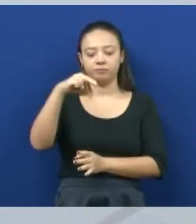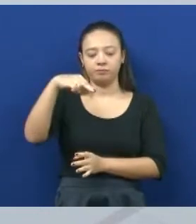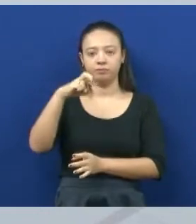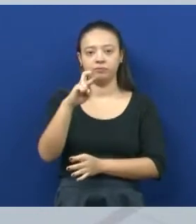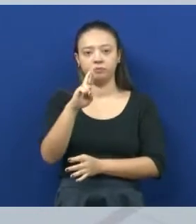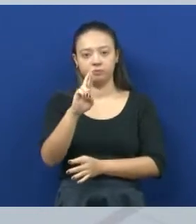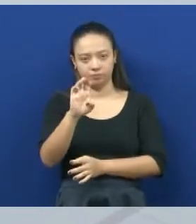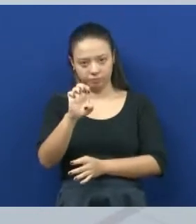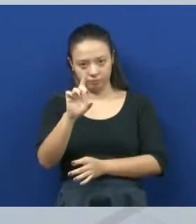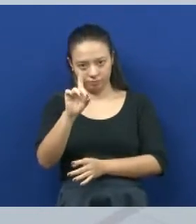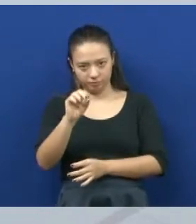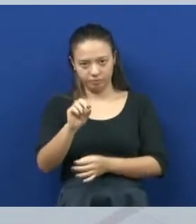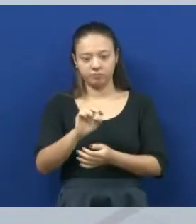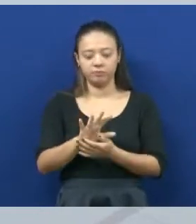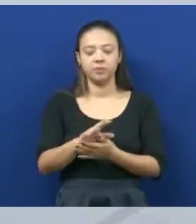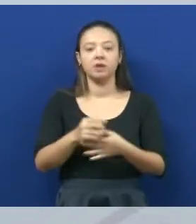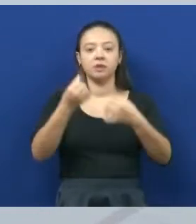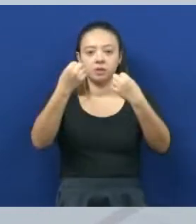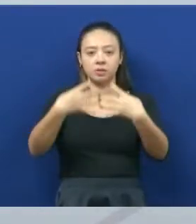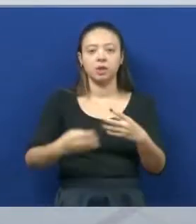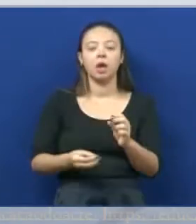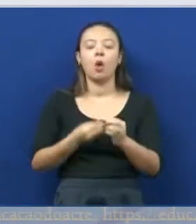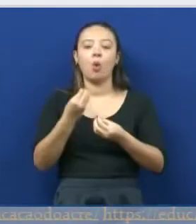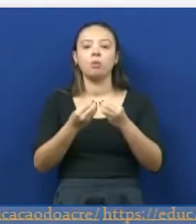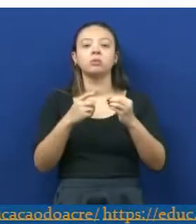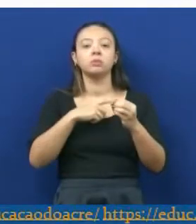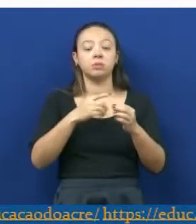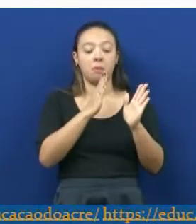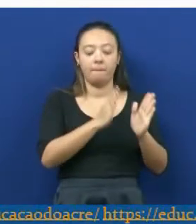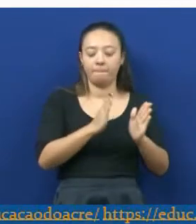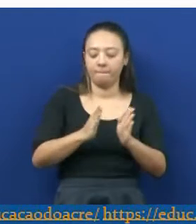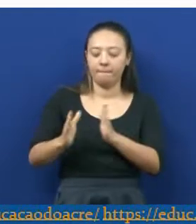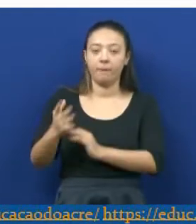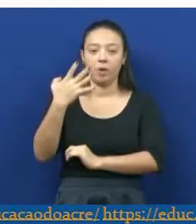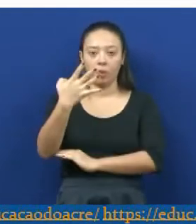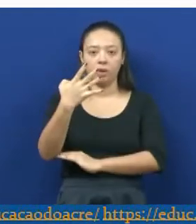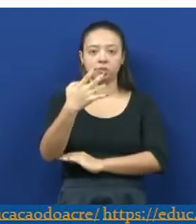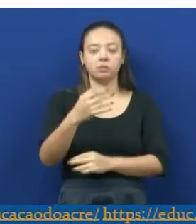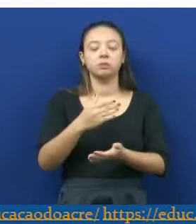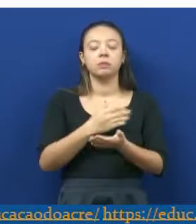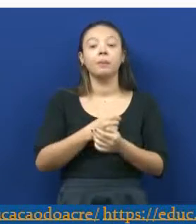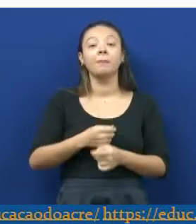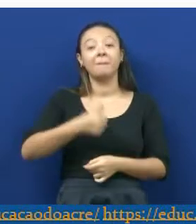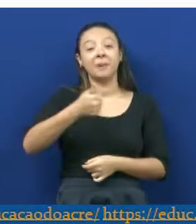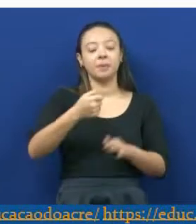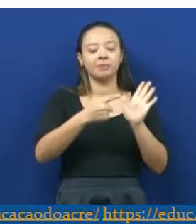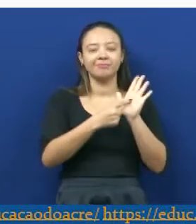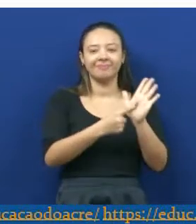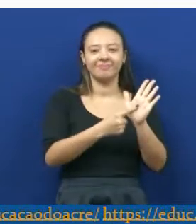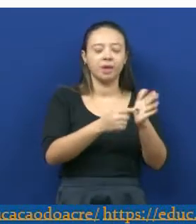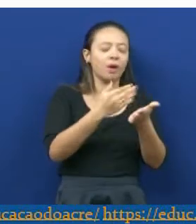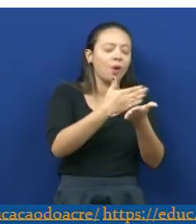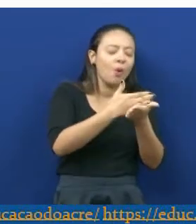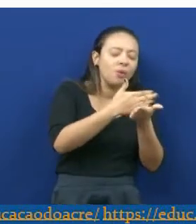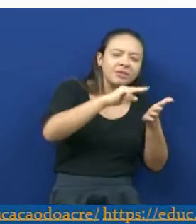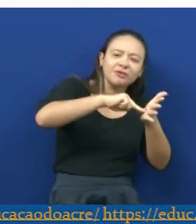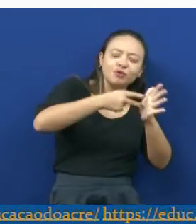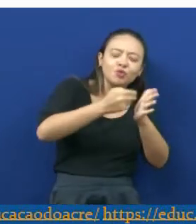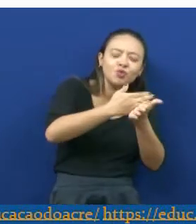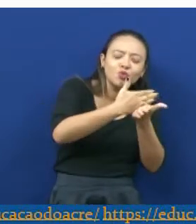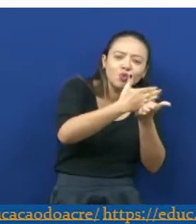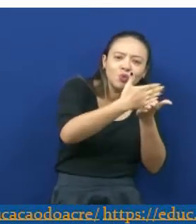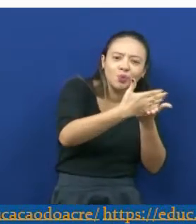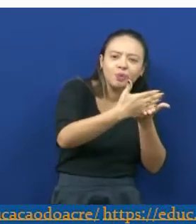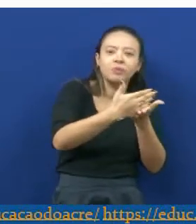pode ser feito em 4 etapas. A primeira etapa é a apresentação, que é aquele início, introdução.